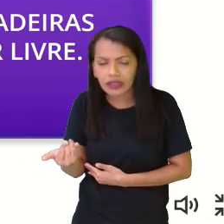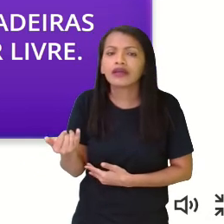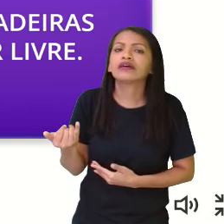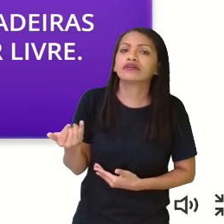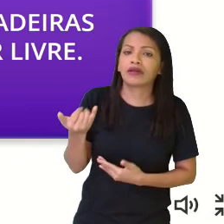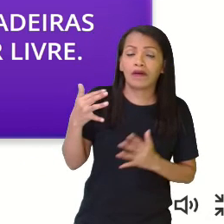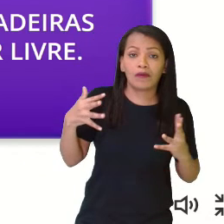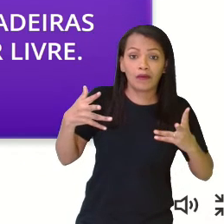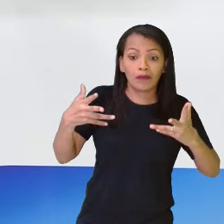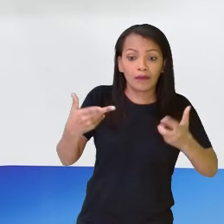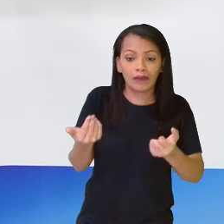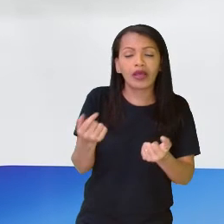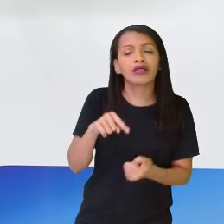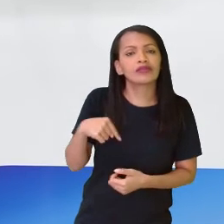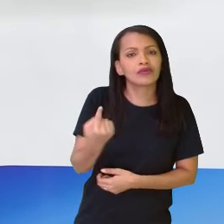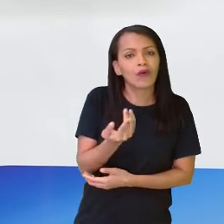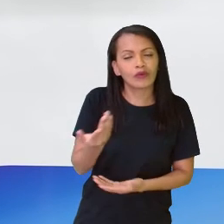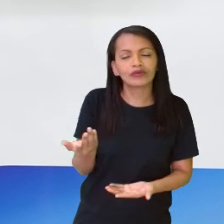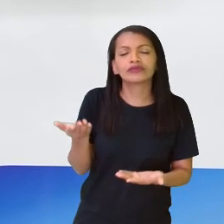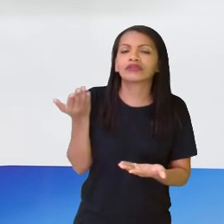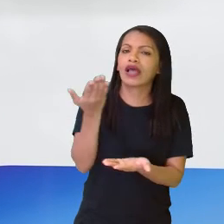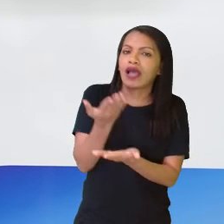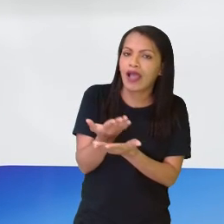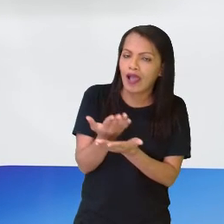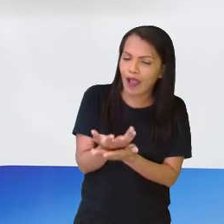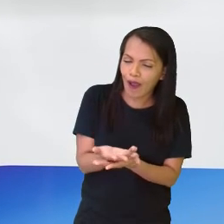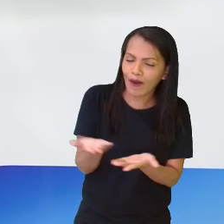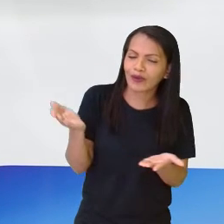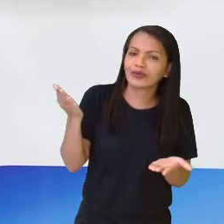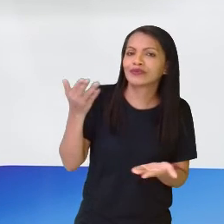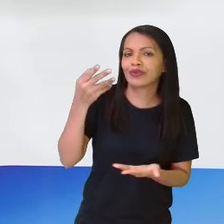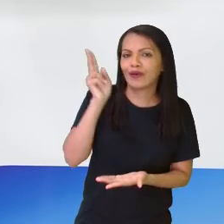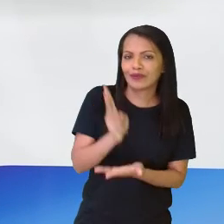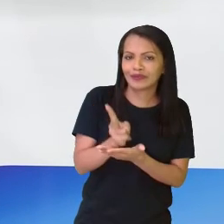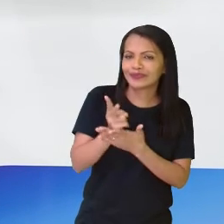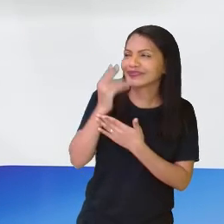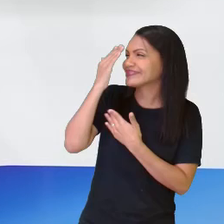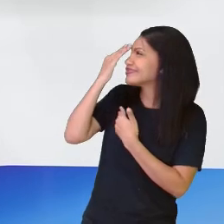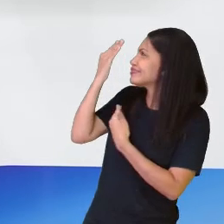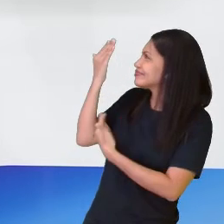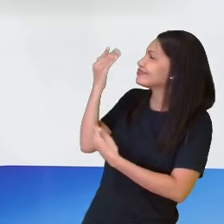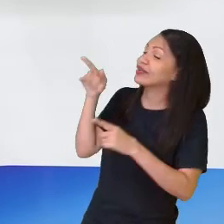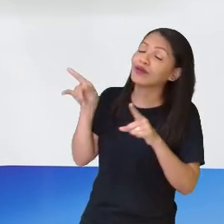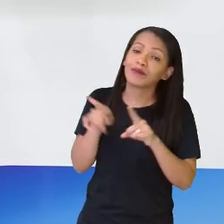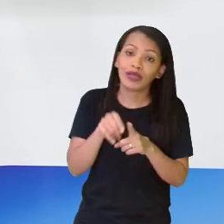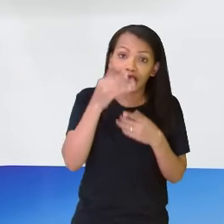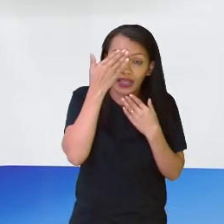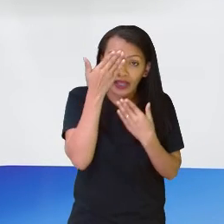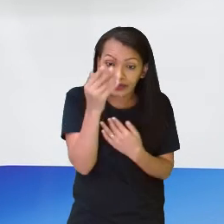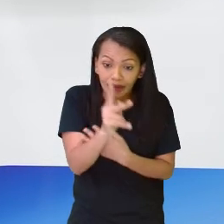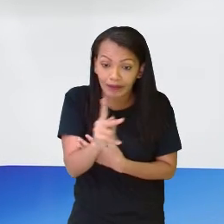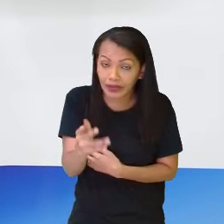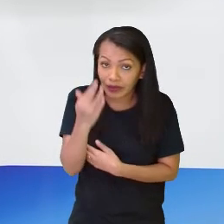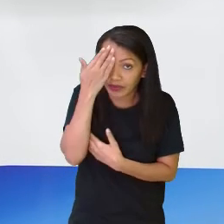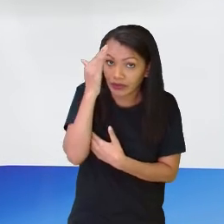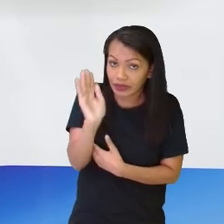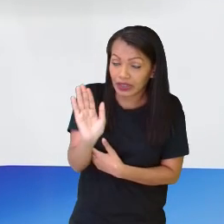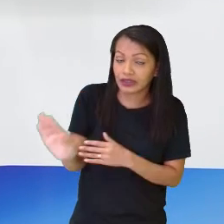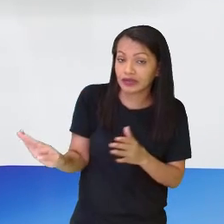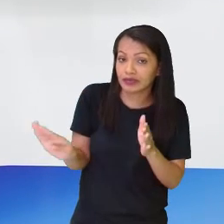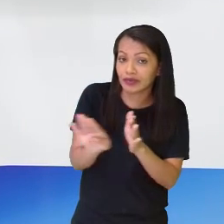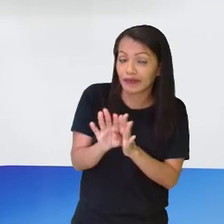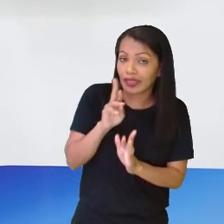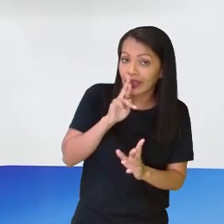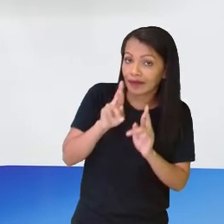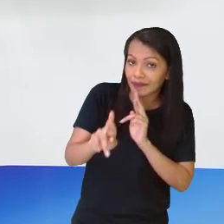está brilhantando a nossa aula como sempre. Agradecer ao professor. Não sei se chegou a resposta. Se chegou, ele vai dizer. Se